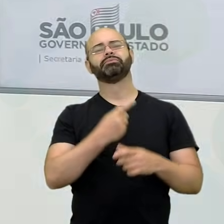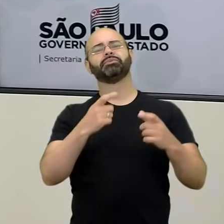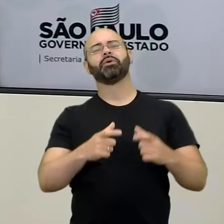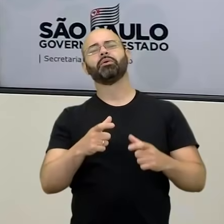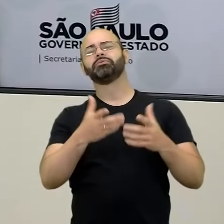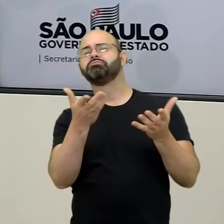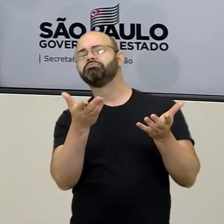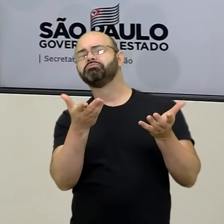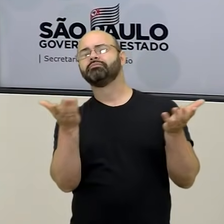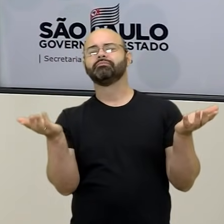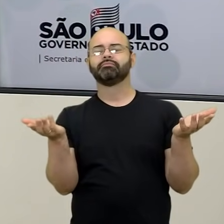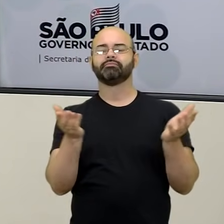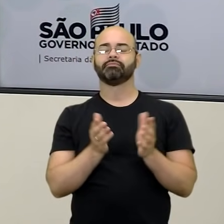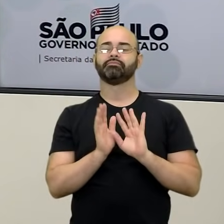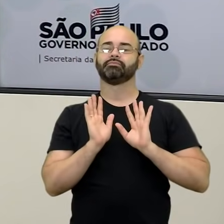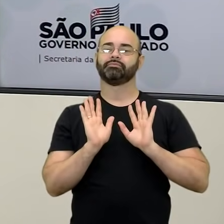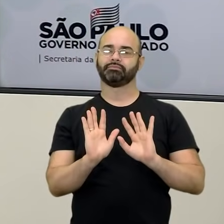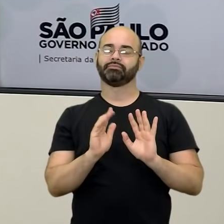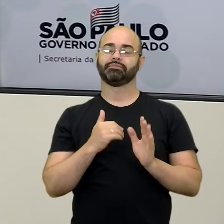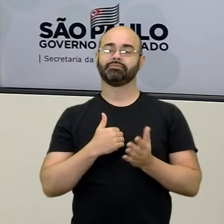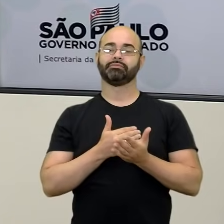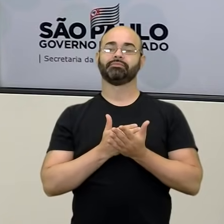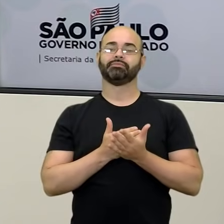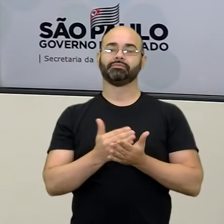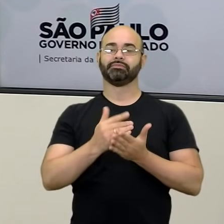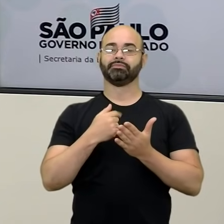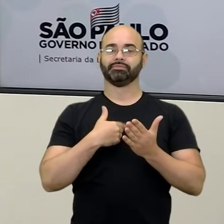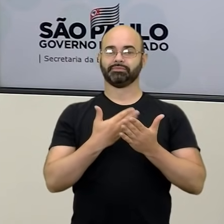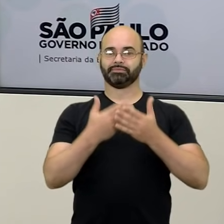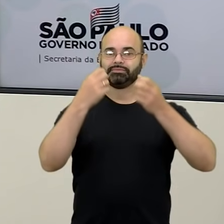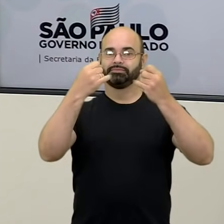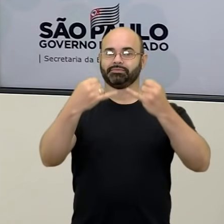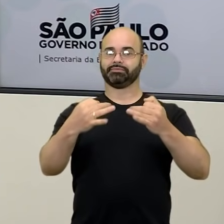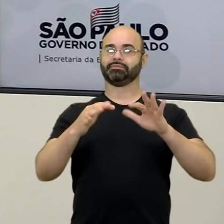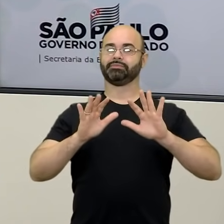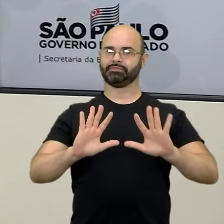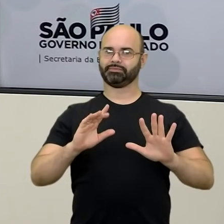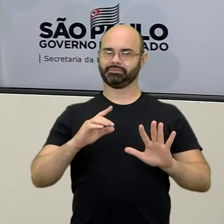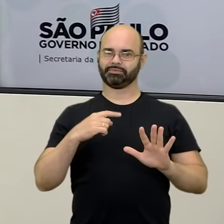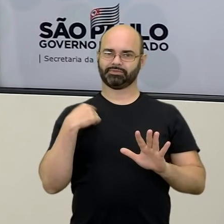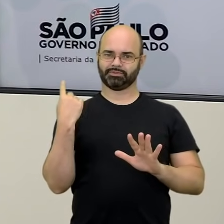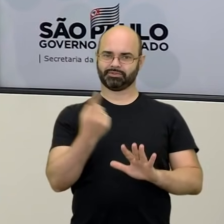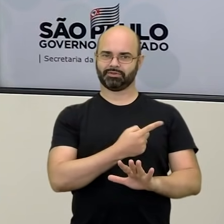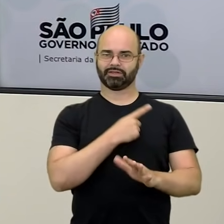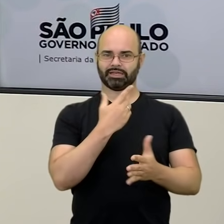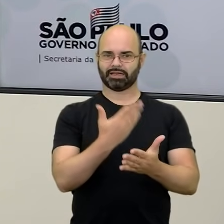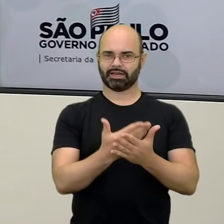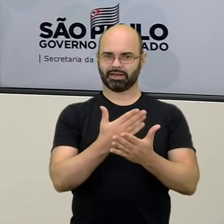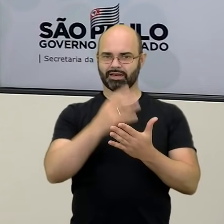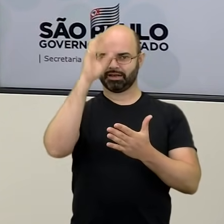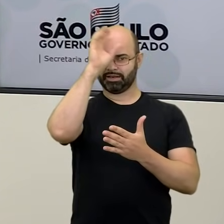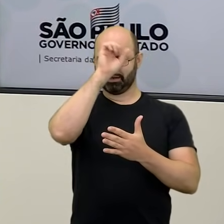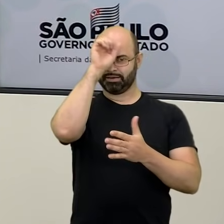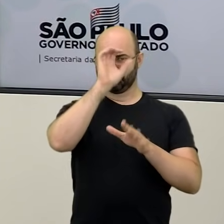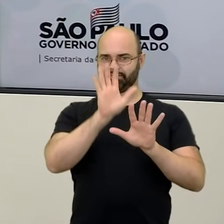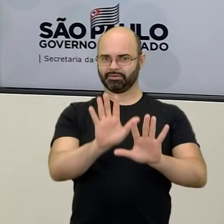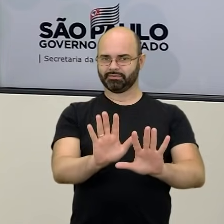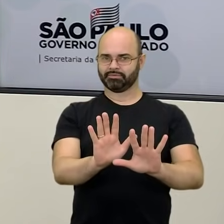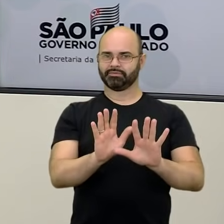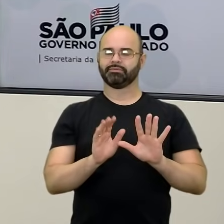mas eu devo continuar a falar aí sobre a minha aula sobre a nossa aula que é muito importante